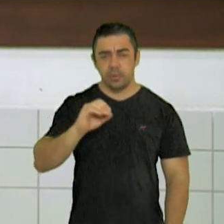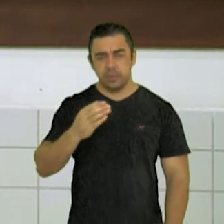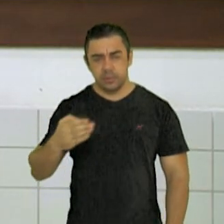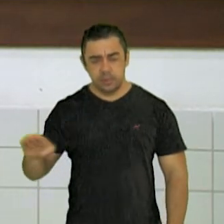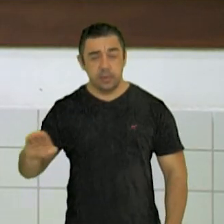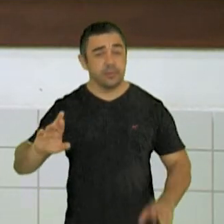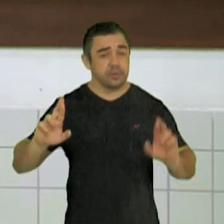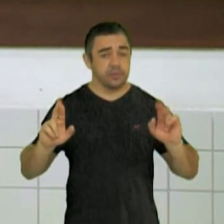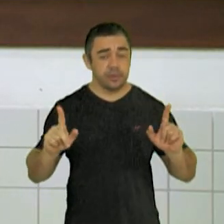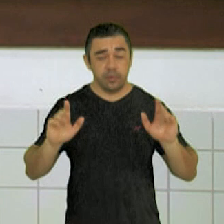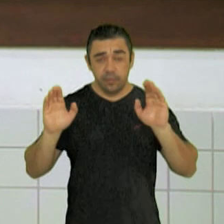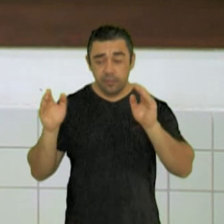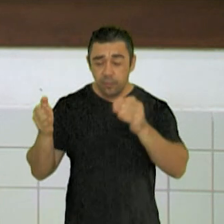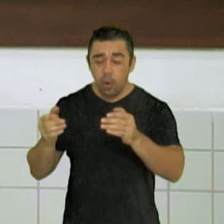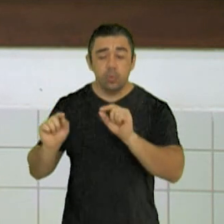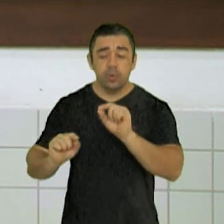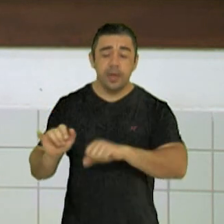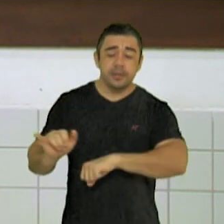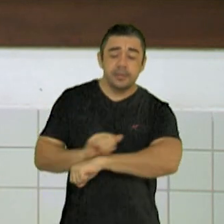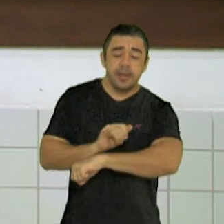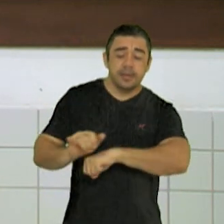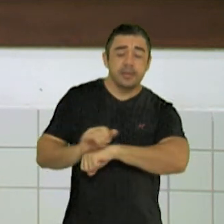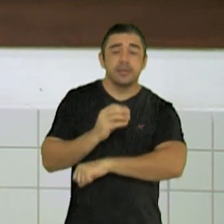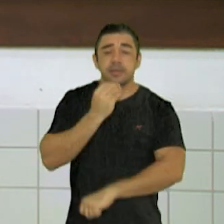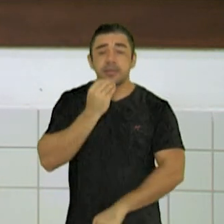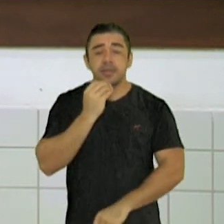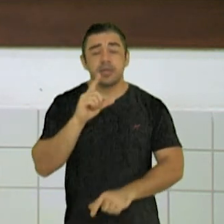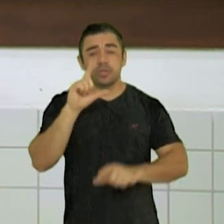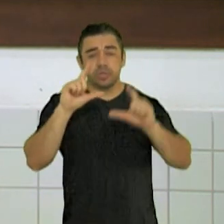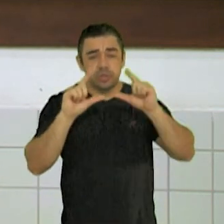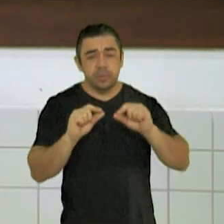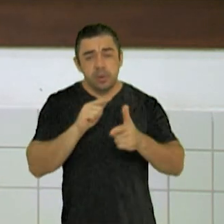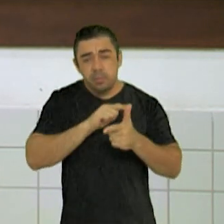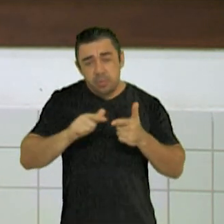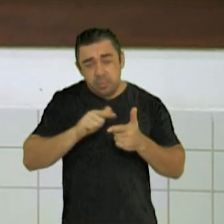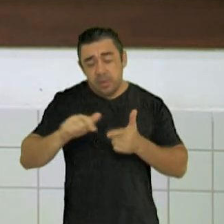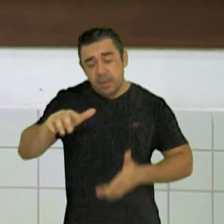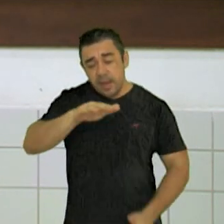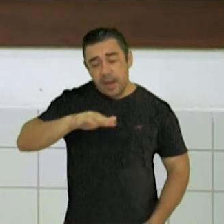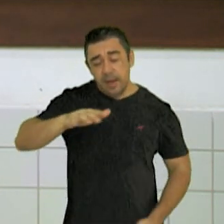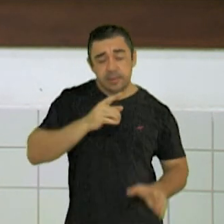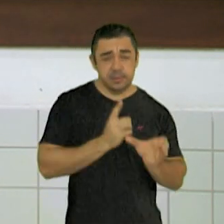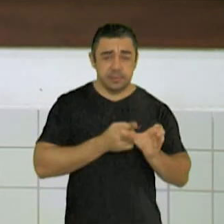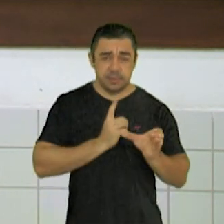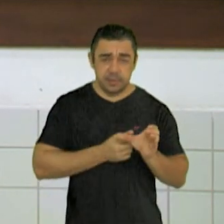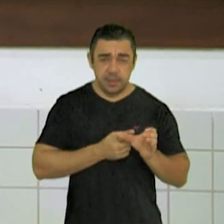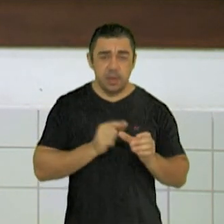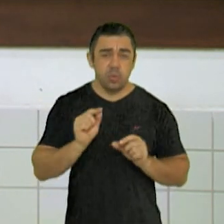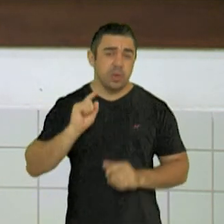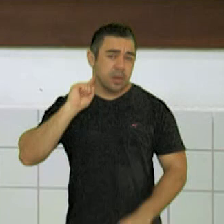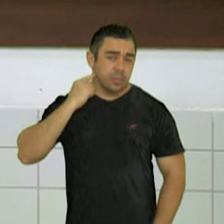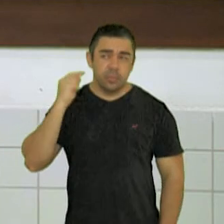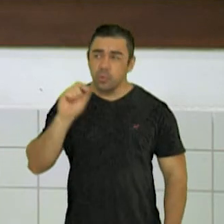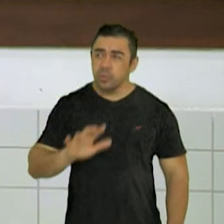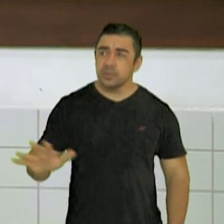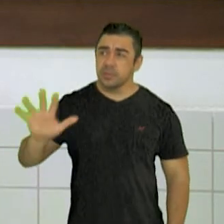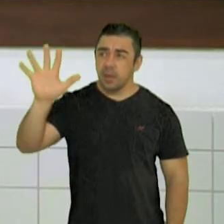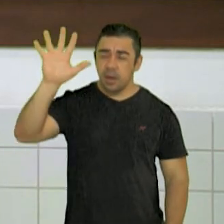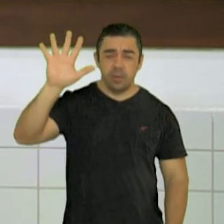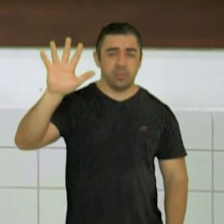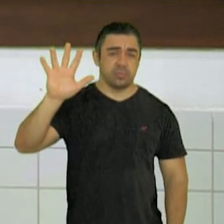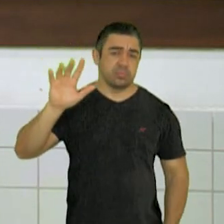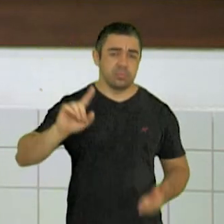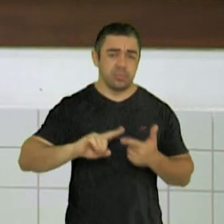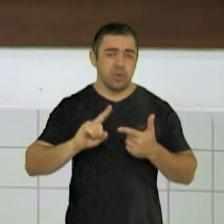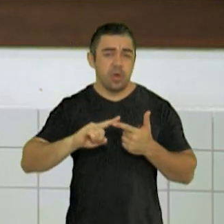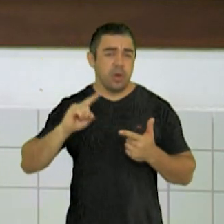mantivemos o foco aí nas soluções, né, para problemas que encontramos nas áreas urbanas, que é a poluição atmosférica,